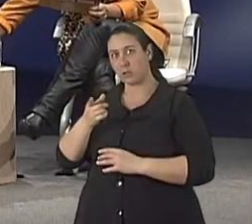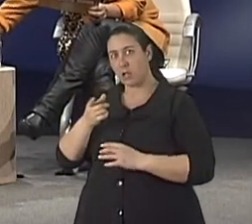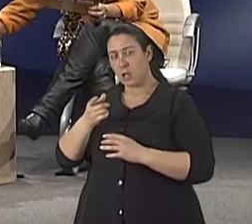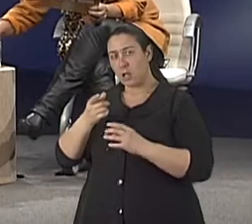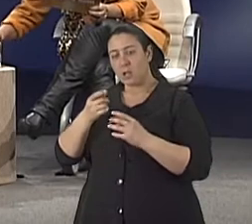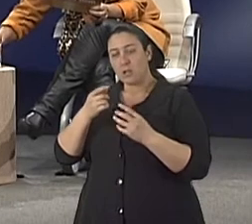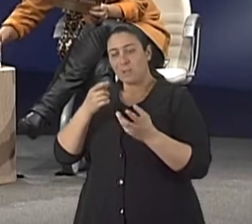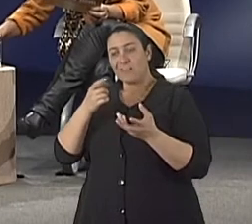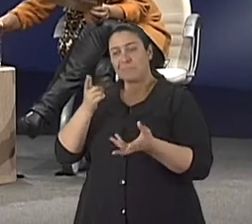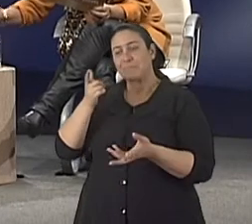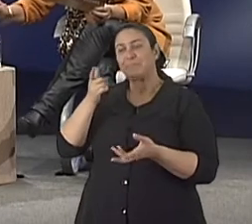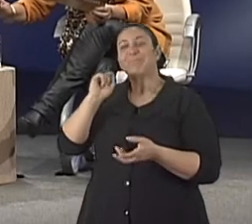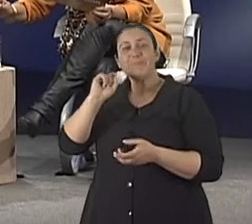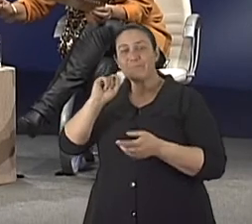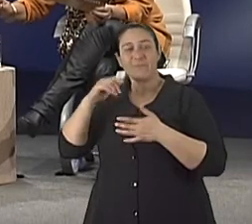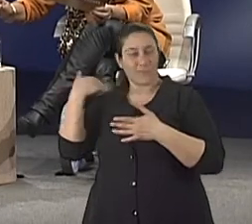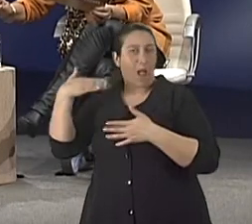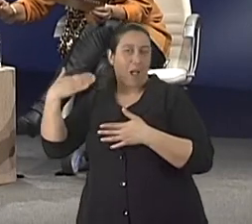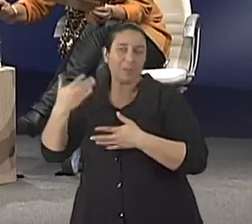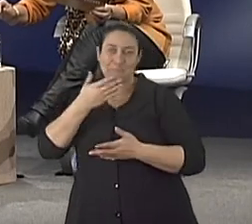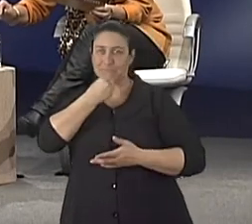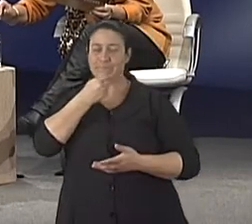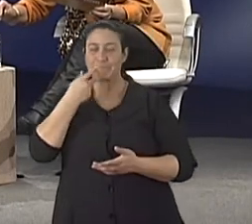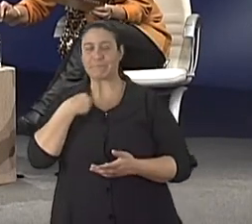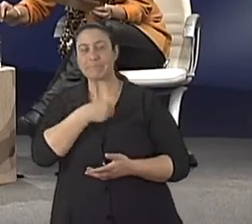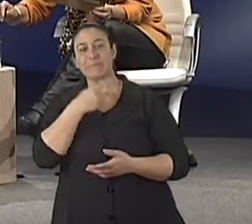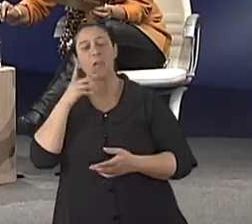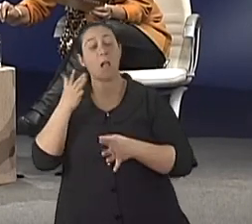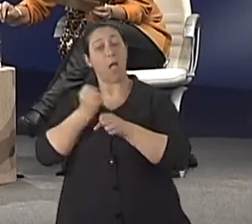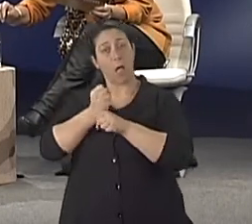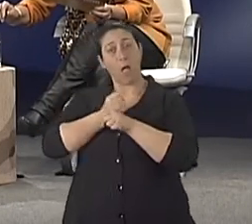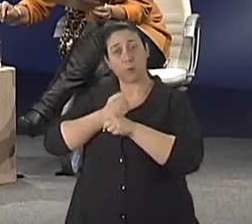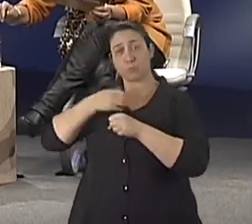tem tem feito com o passar do tempo para este tipo de cirurgias